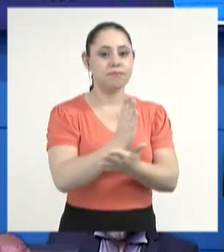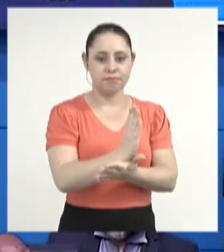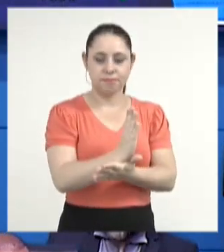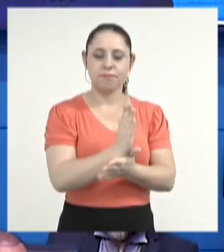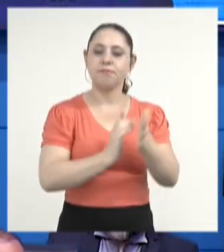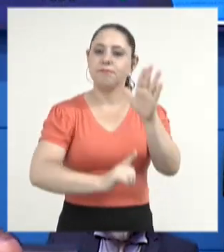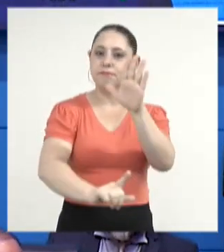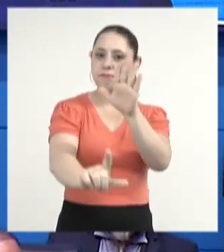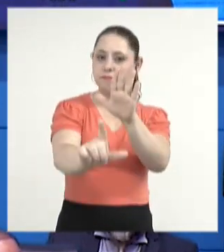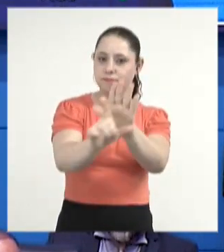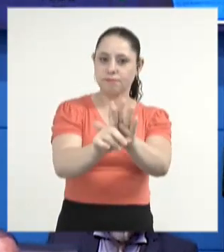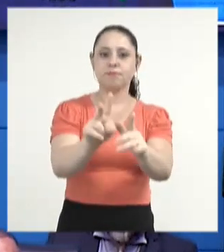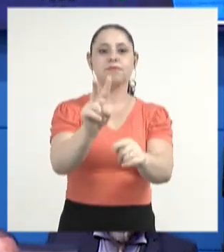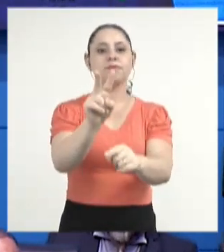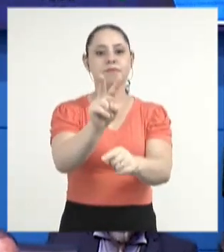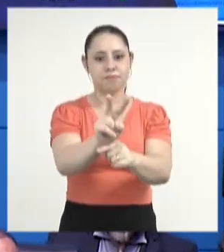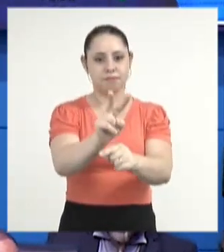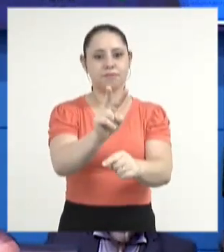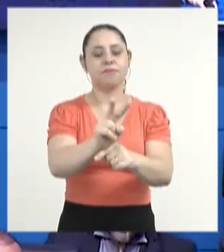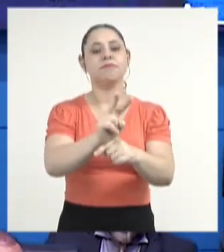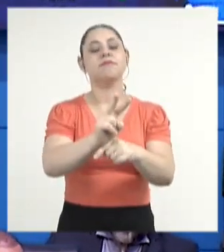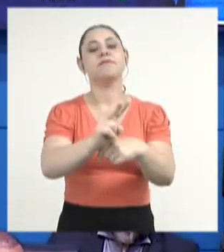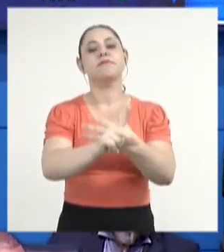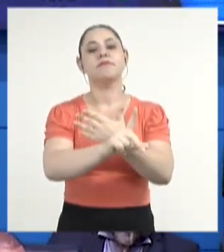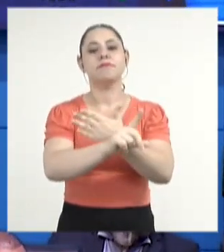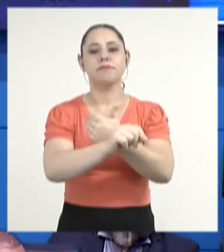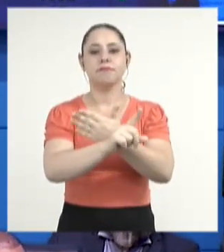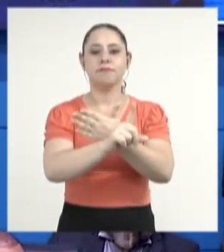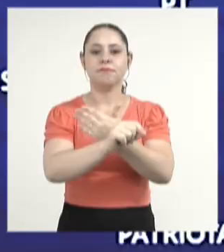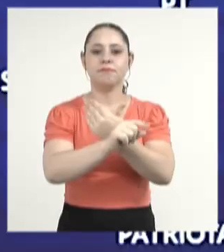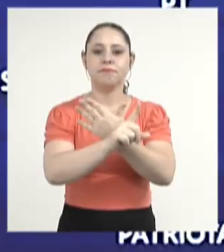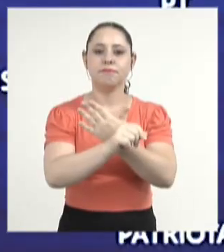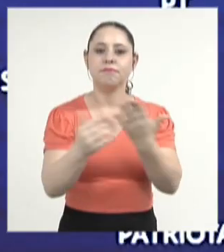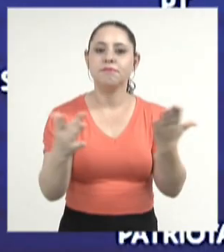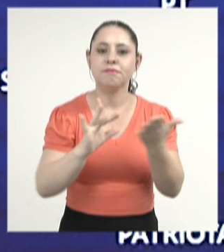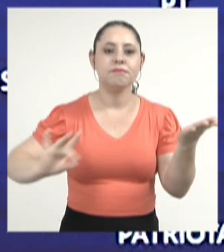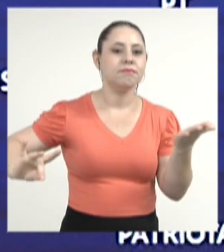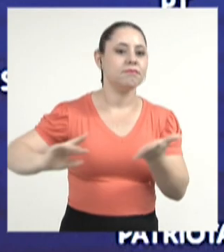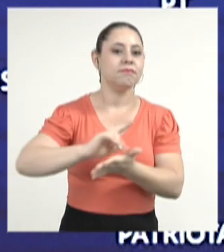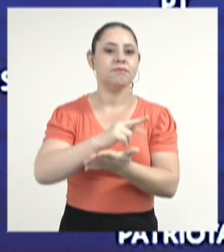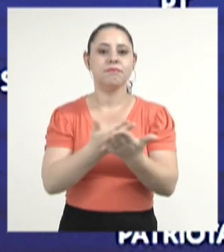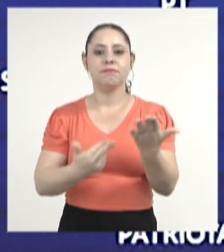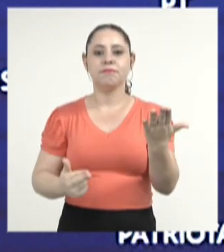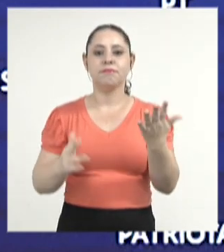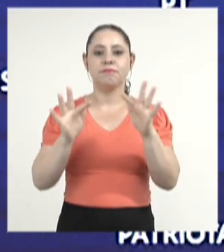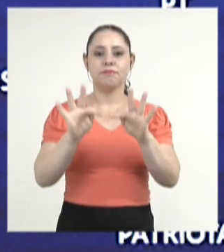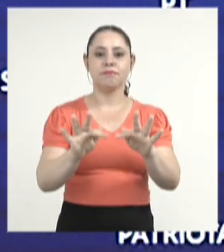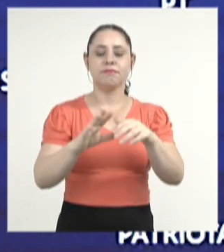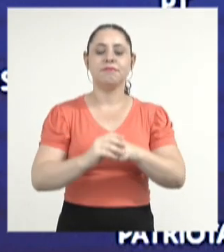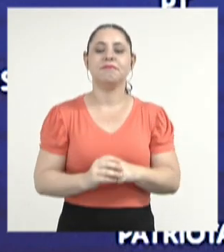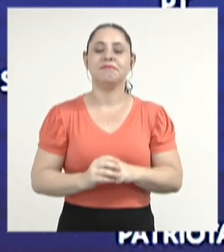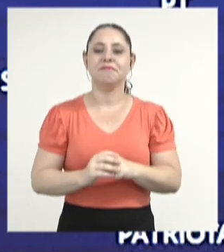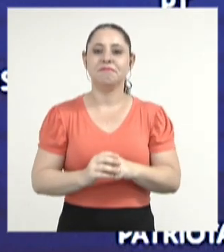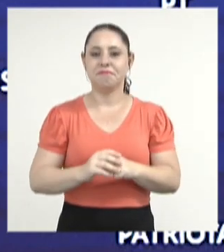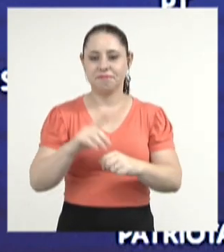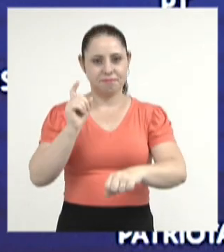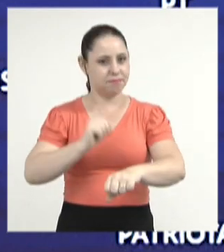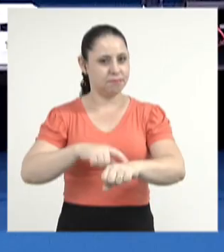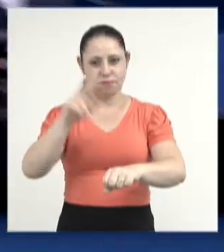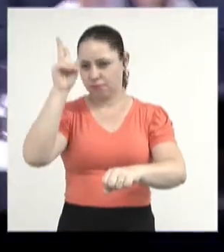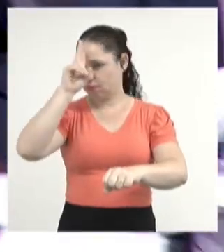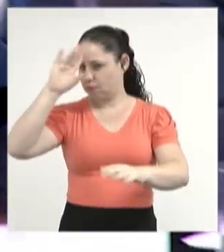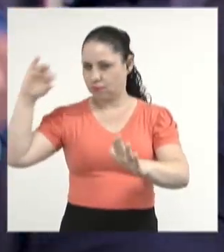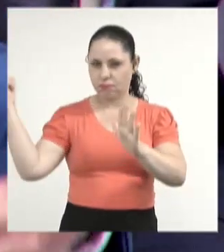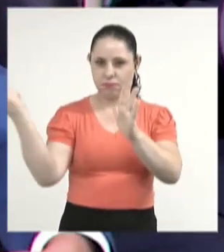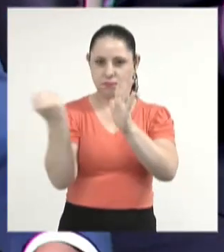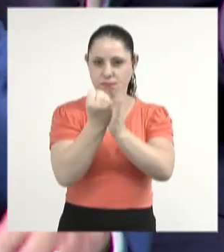Aprovado a lei de preservação do Pantanal, vai à redação final. Momento histórico para